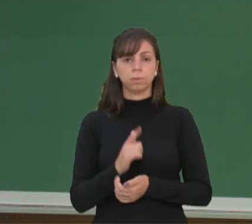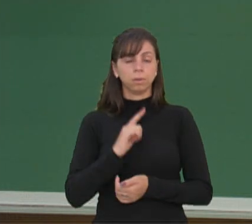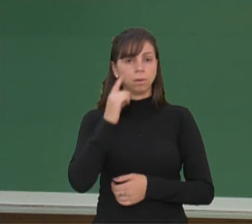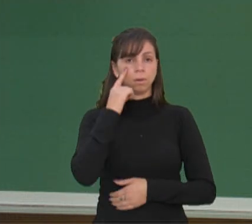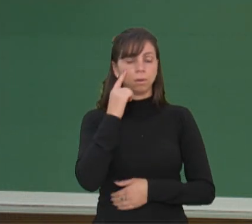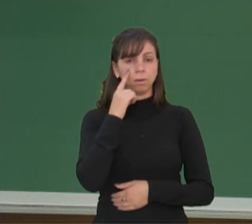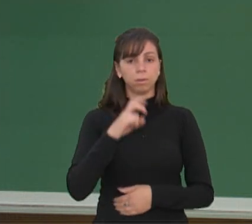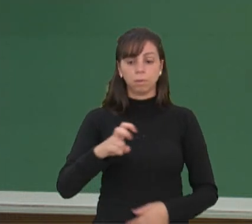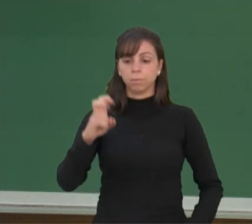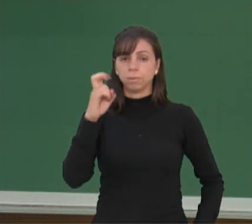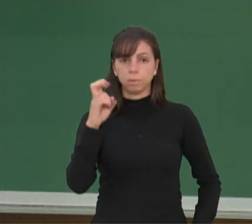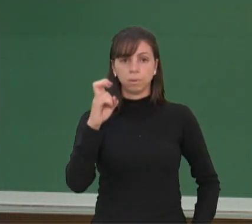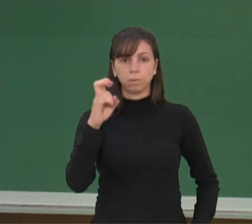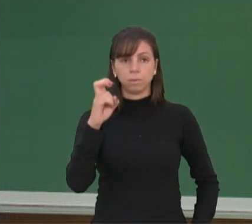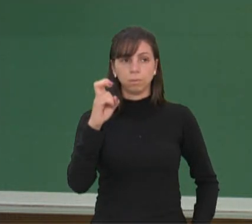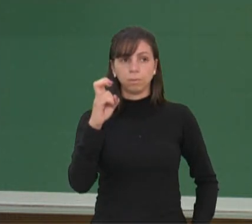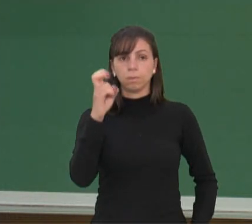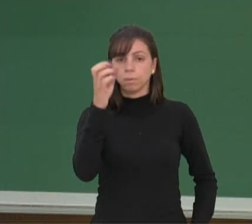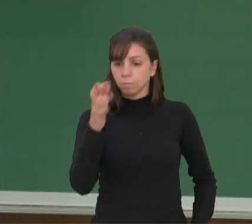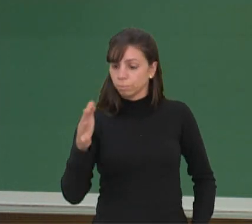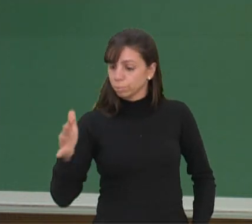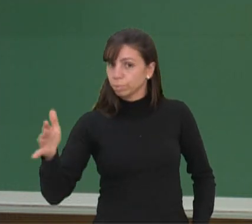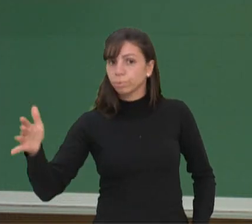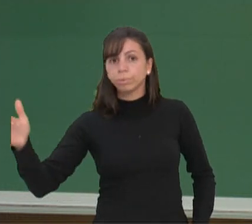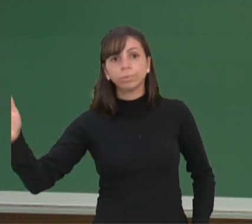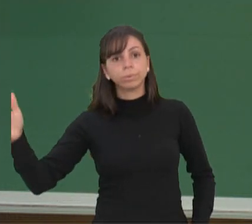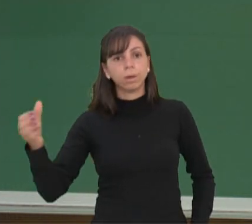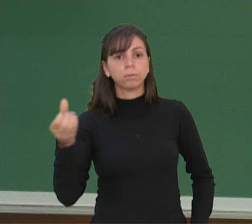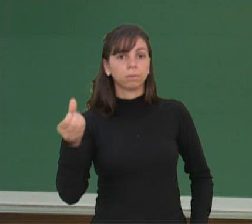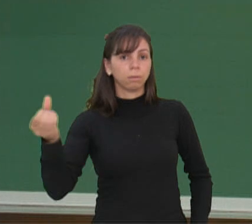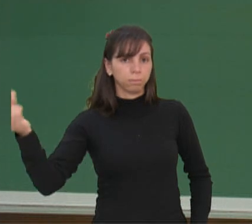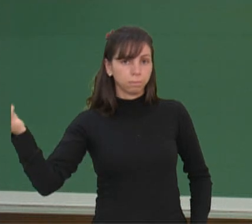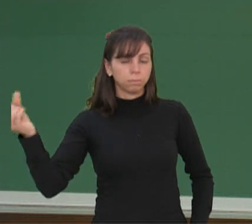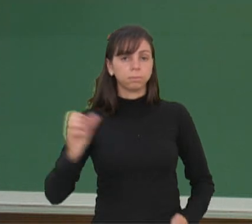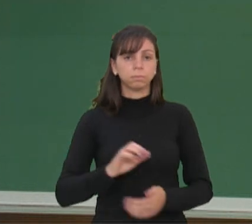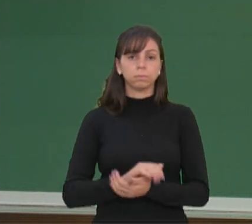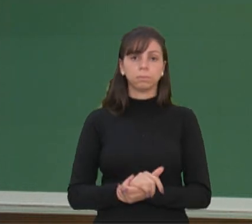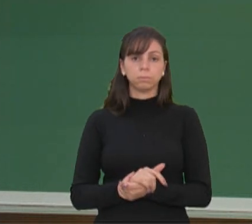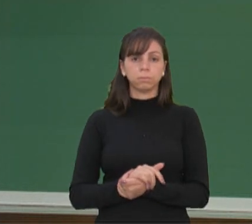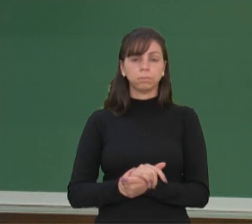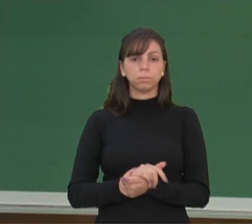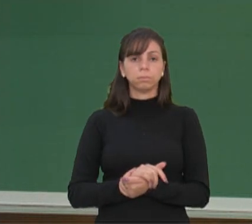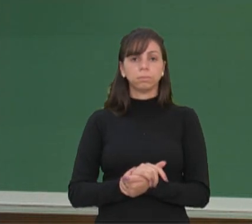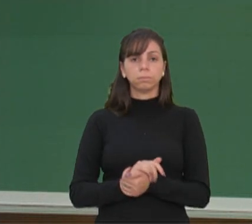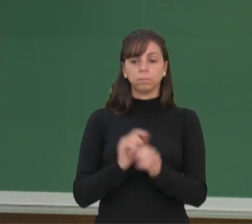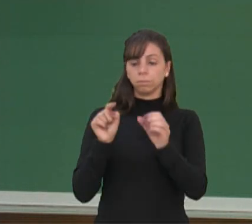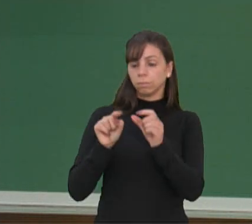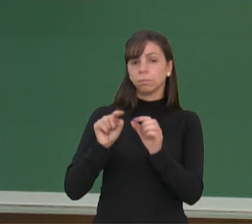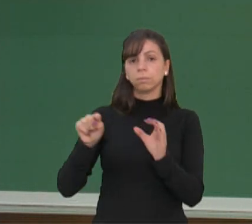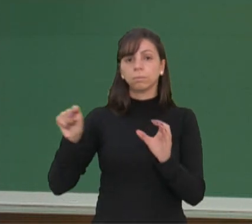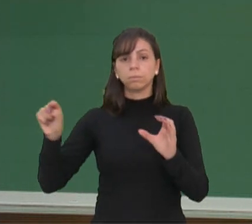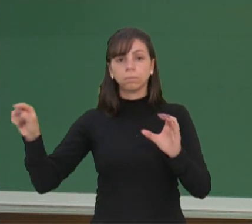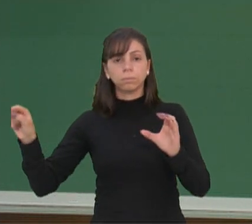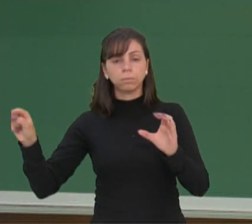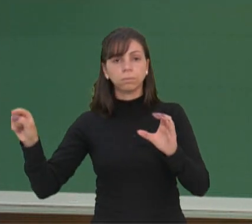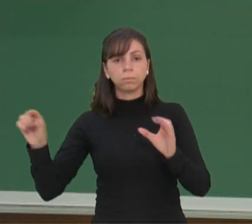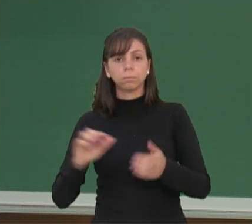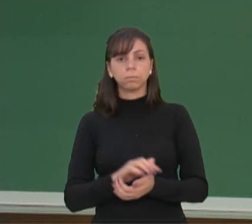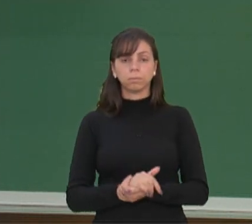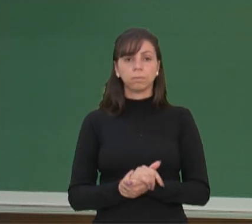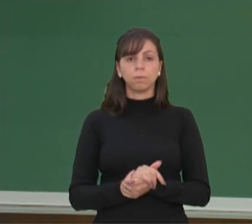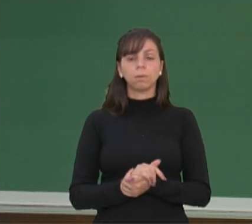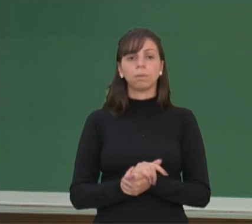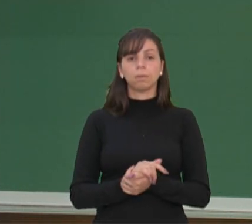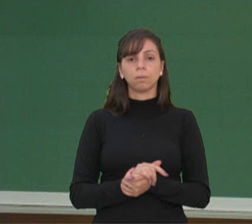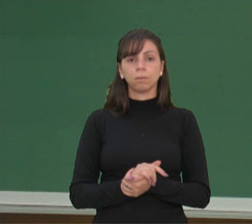Então, eu tenho 5 e depois começa a repetição do 6. Chama essa dízima periódica de dízima periódica